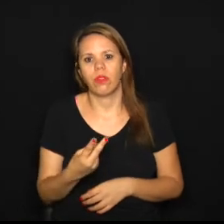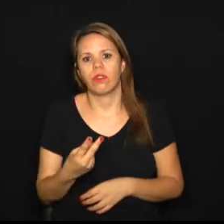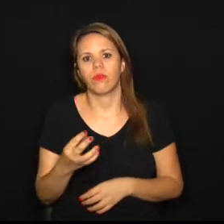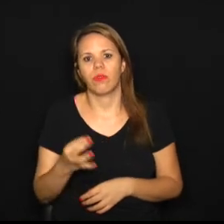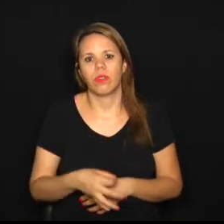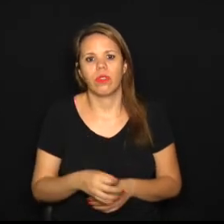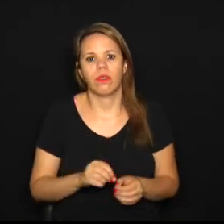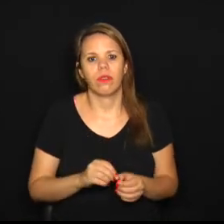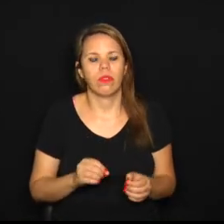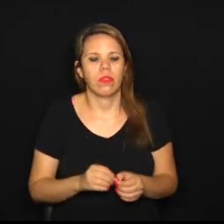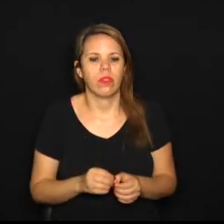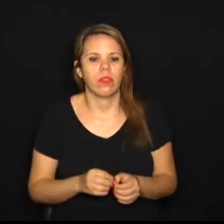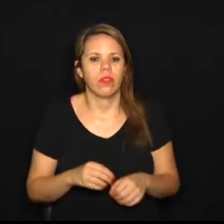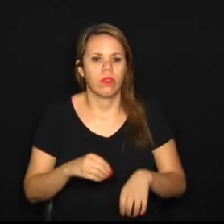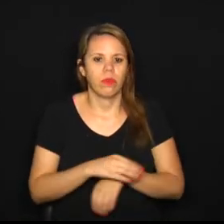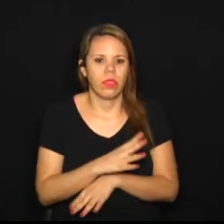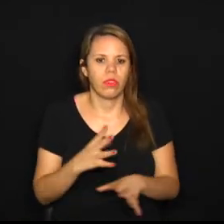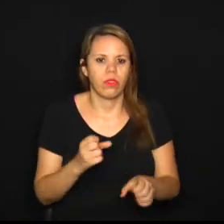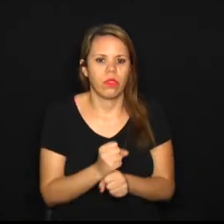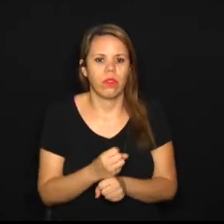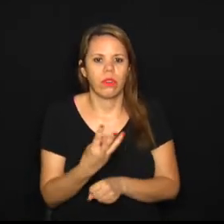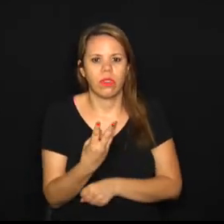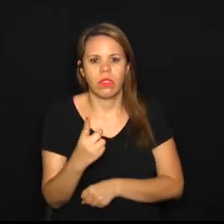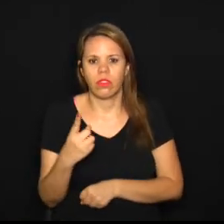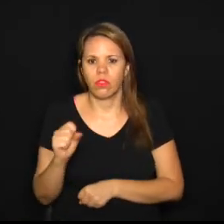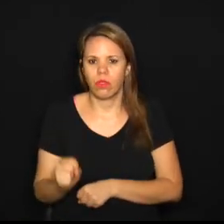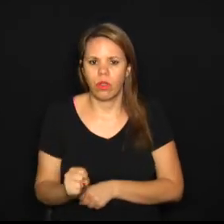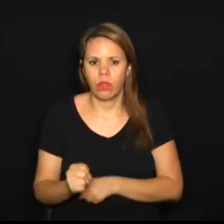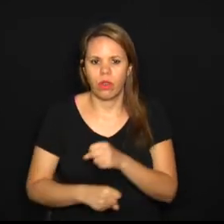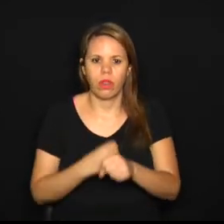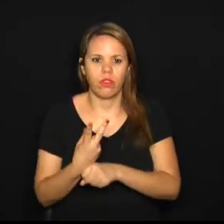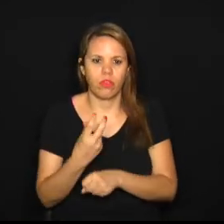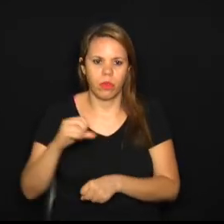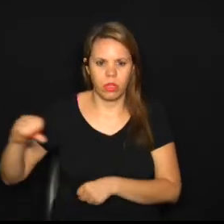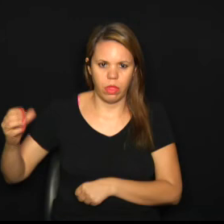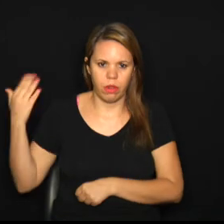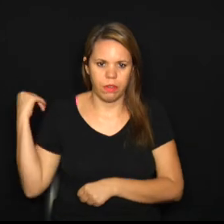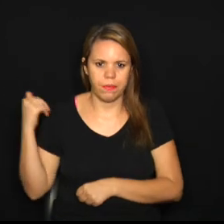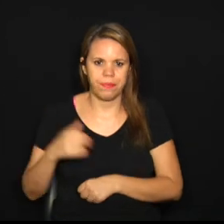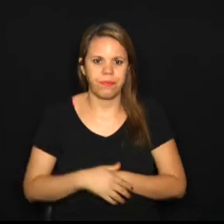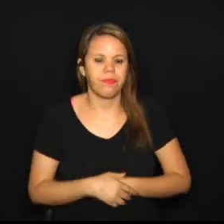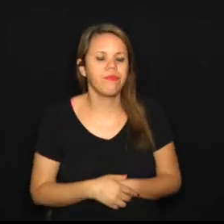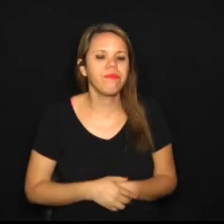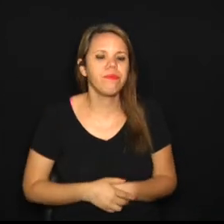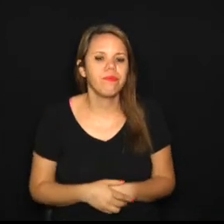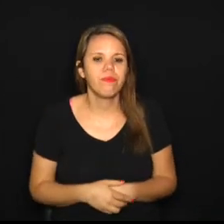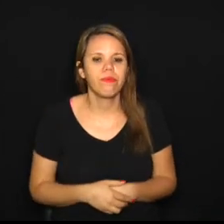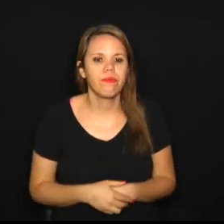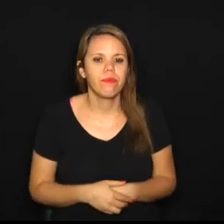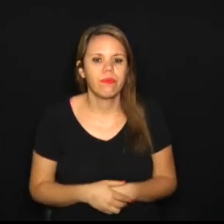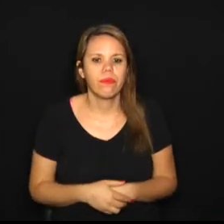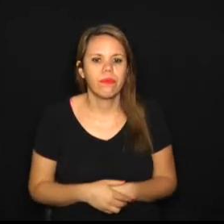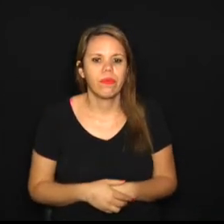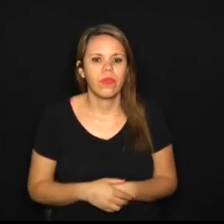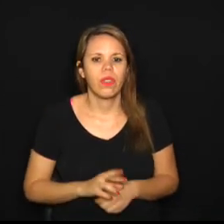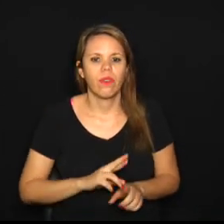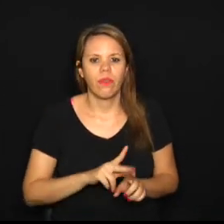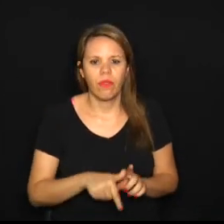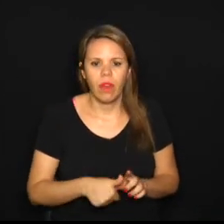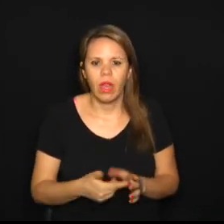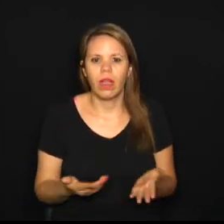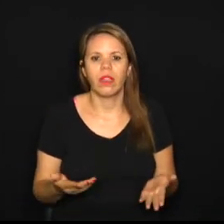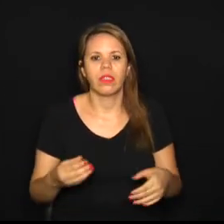foi de 318.600.000 em 2019, e demais transferências